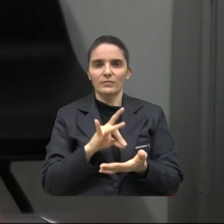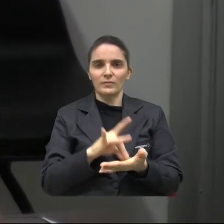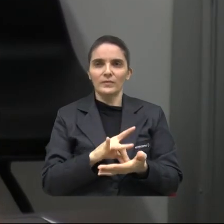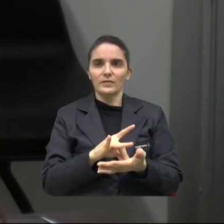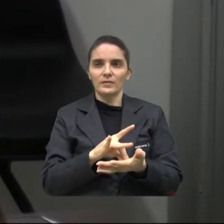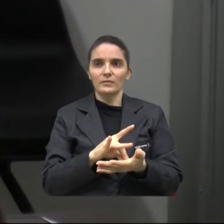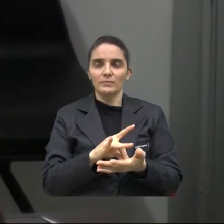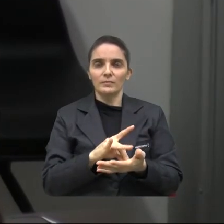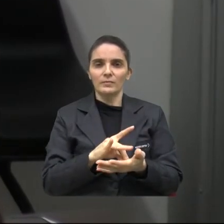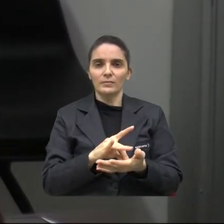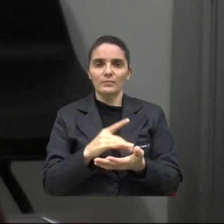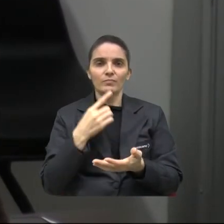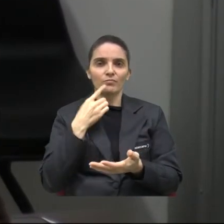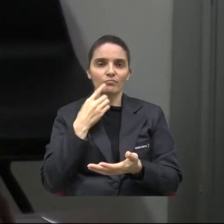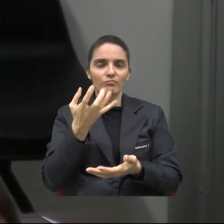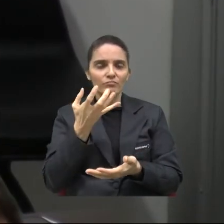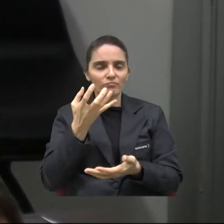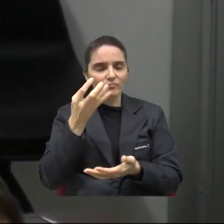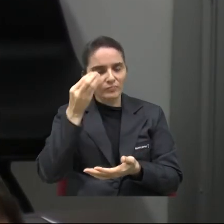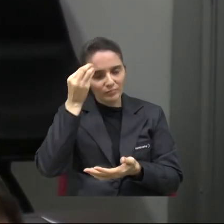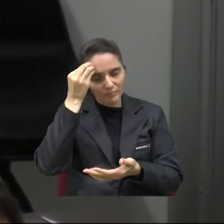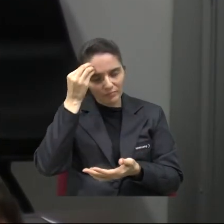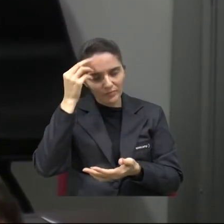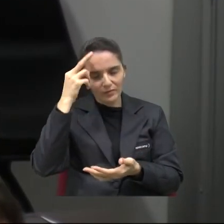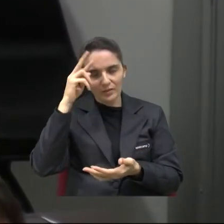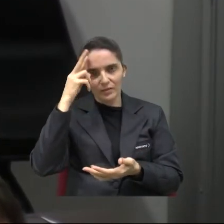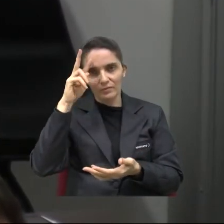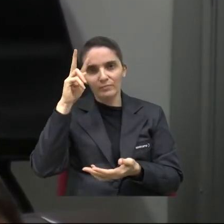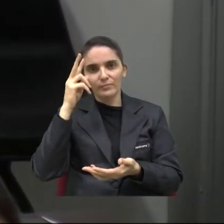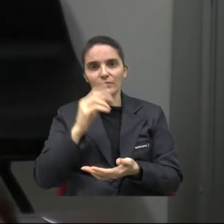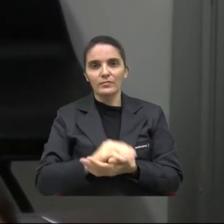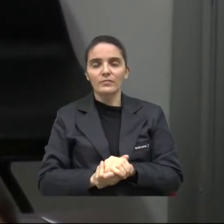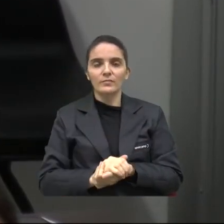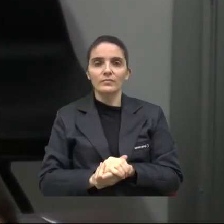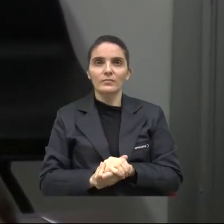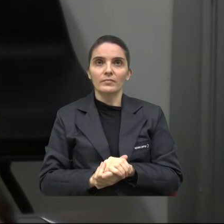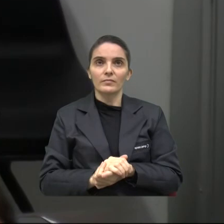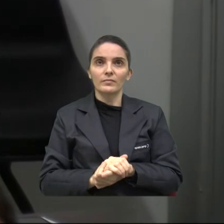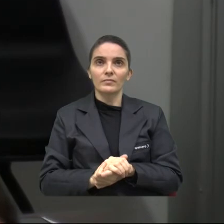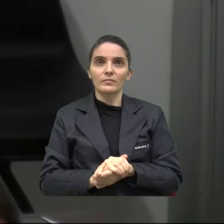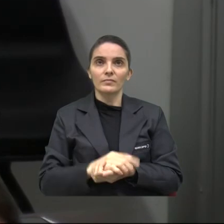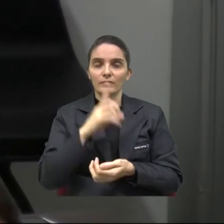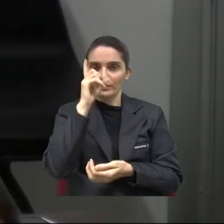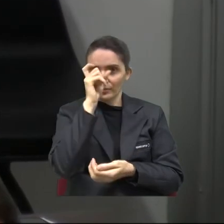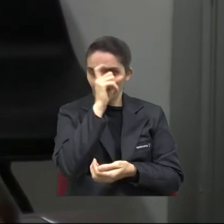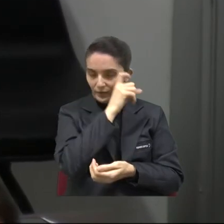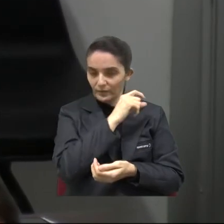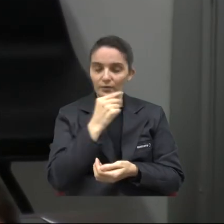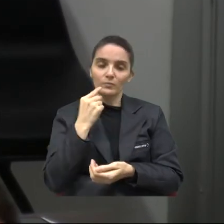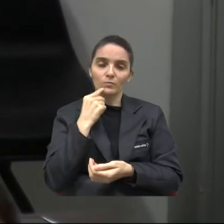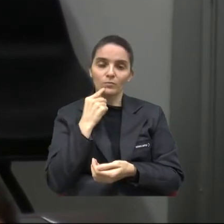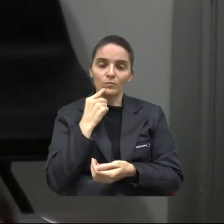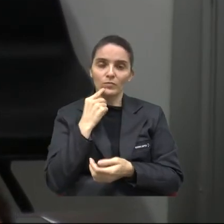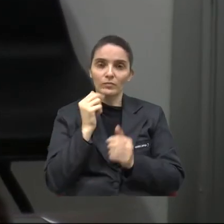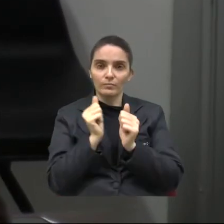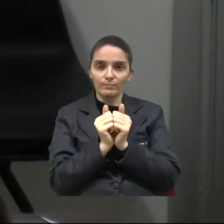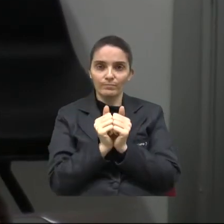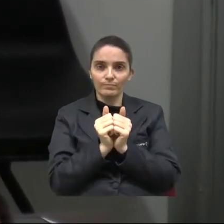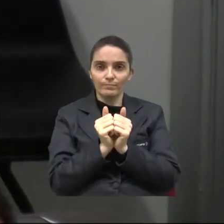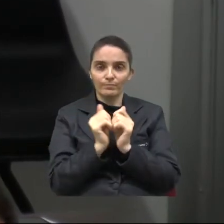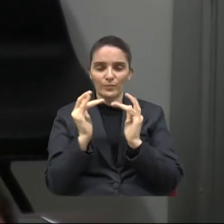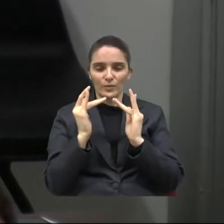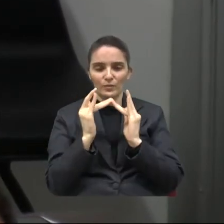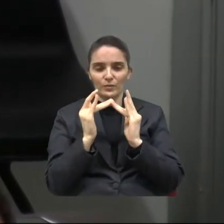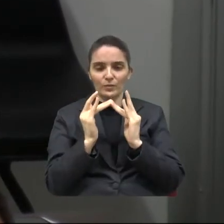Essa lembrança que eu quero ter. Para mim é muito difícil acompanhar um cortejo, por isso, Cris, que eu não fiquei até